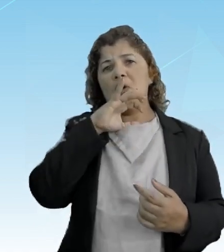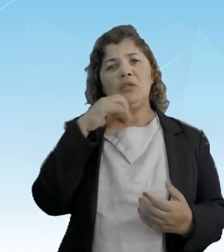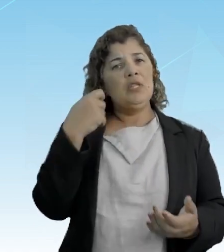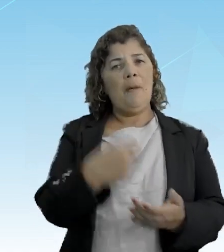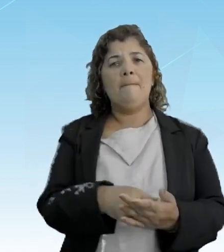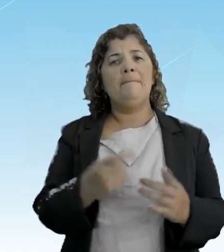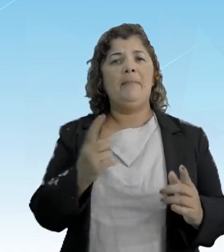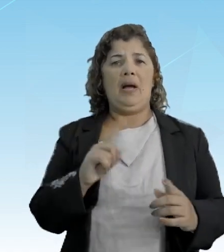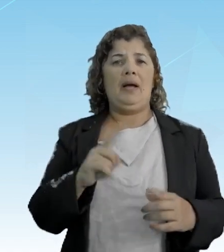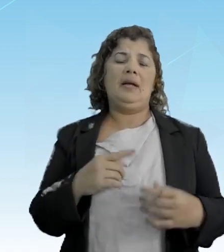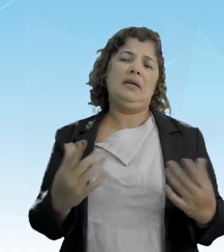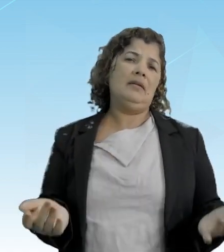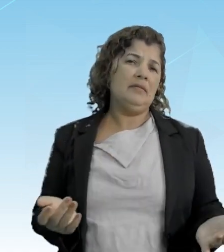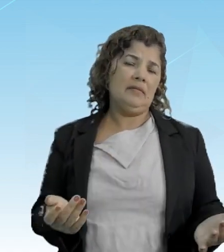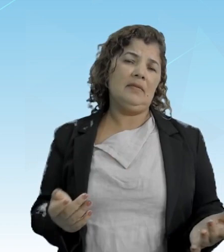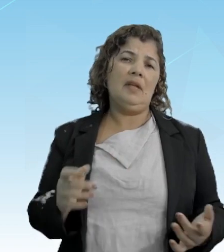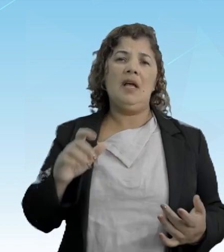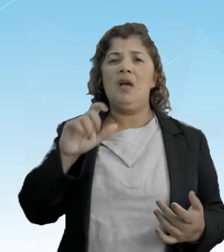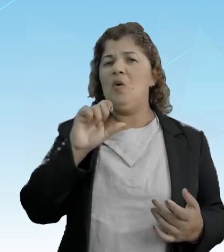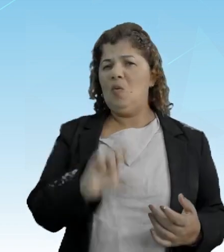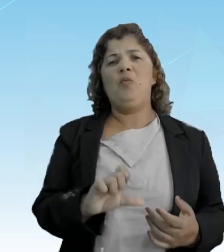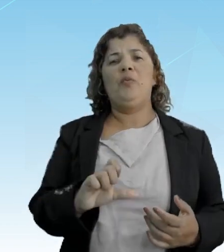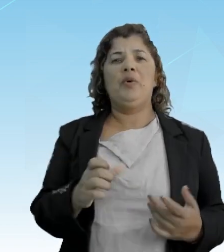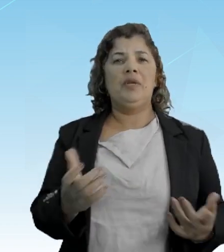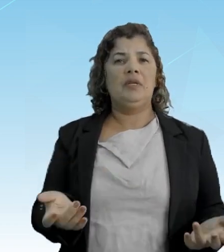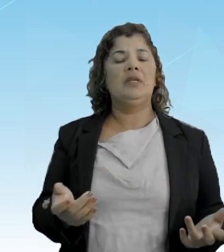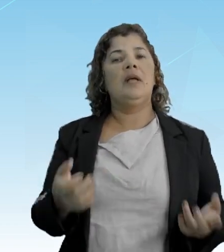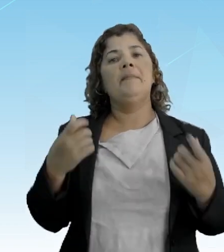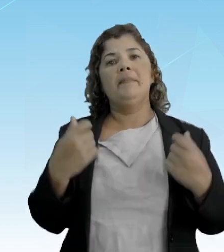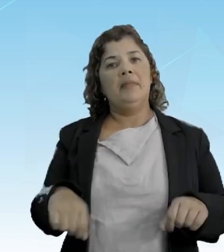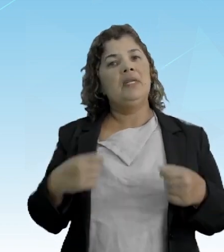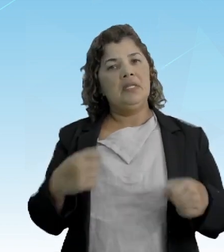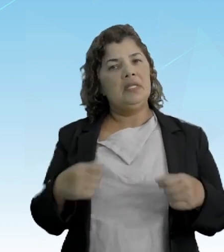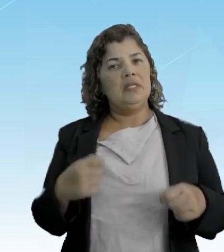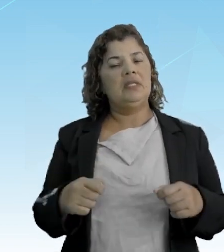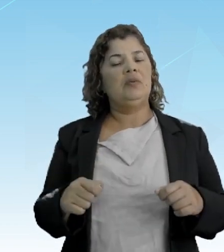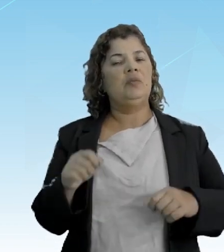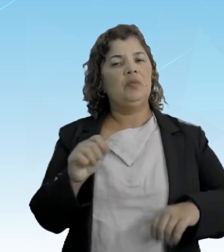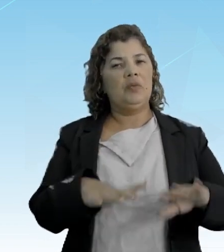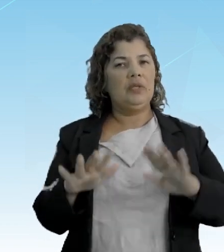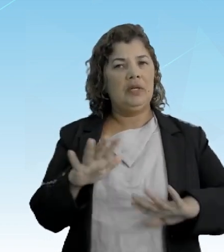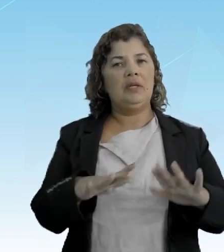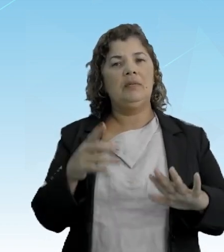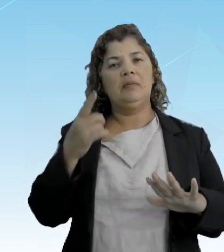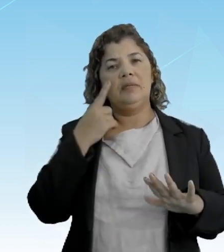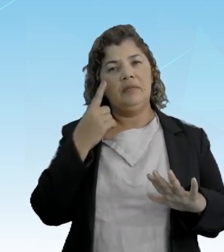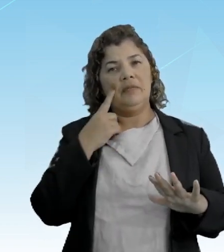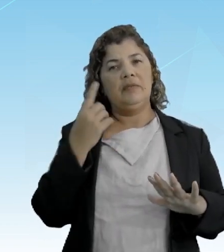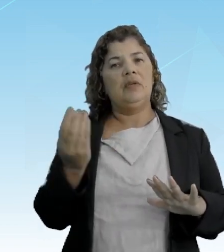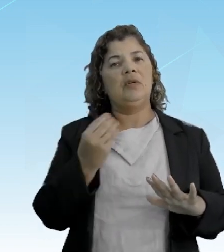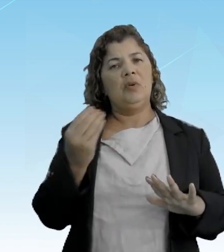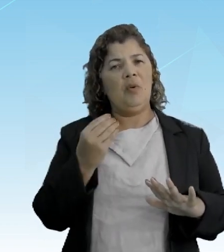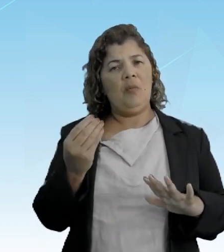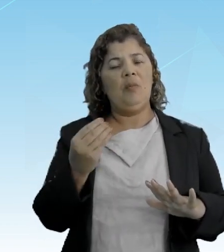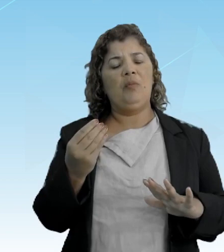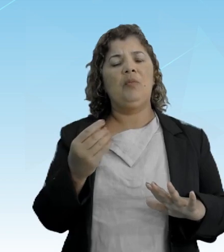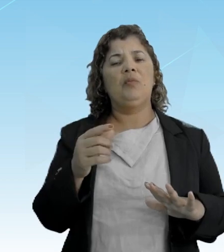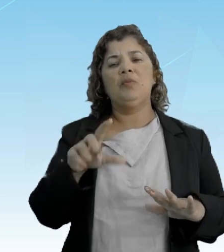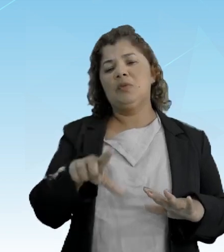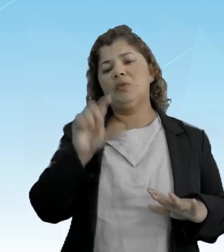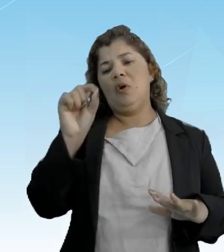coisa que é muito ruim e a gente precisa ter cuidado para colocar pessoas nos governos